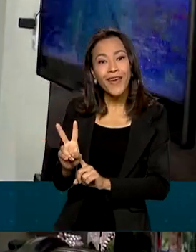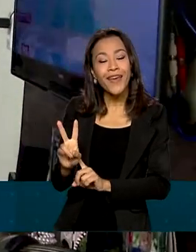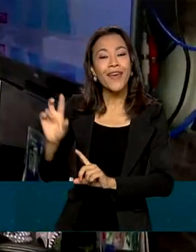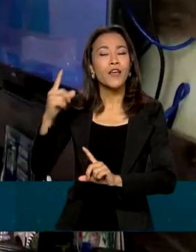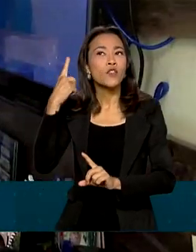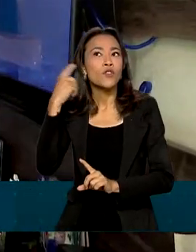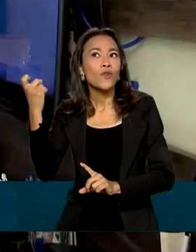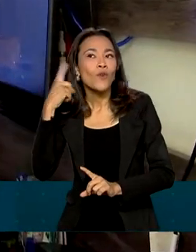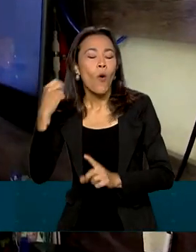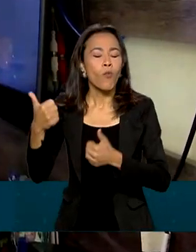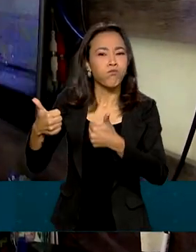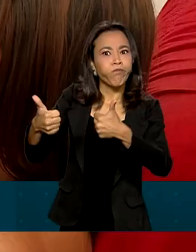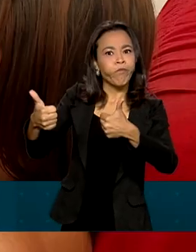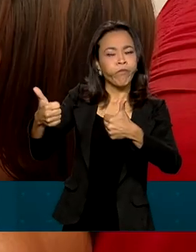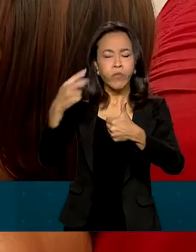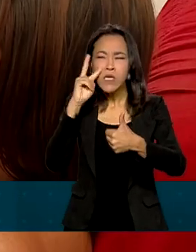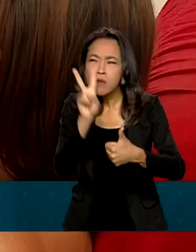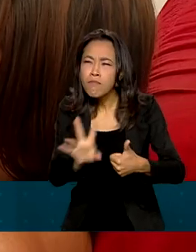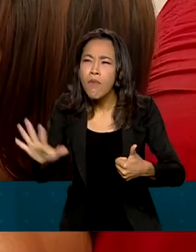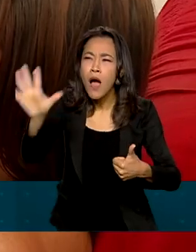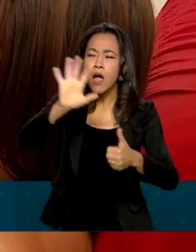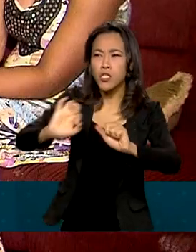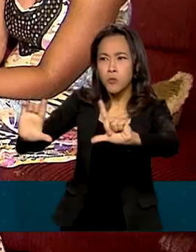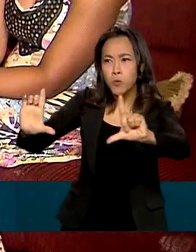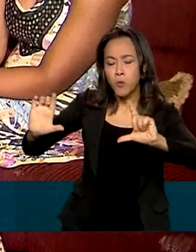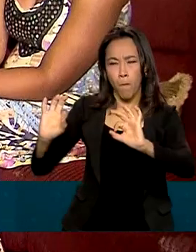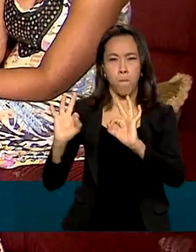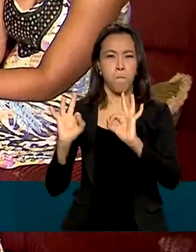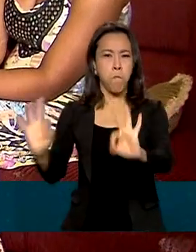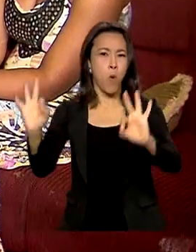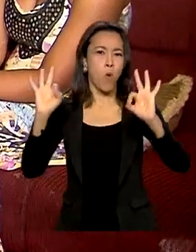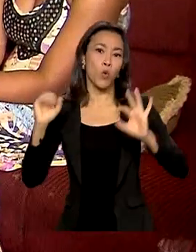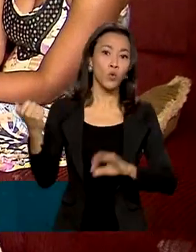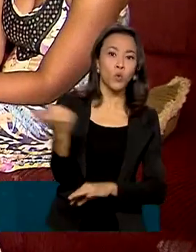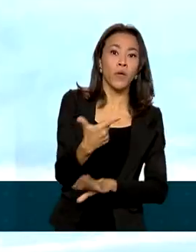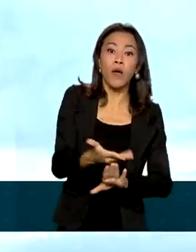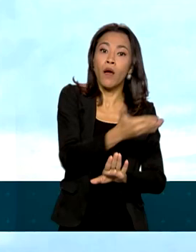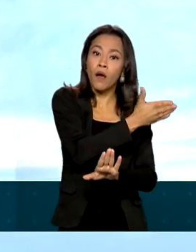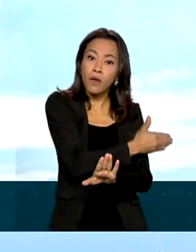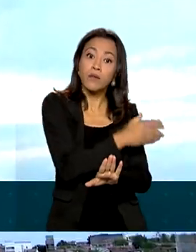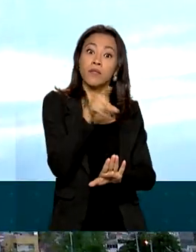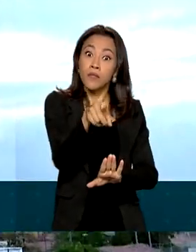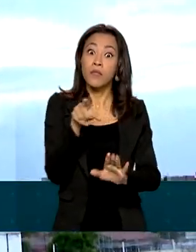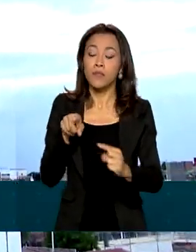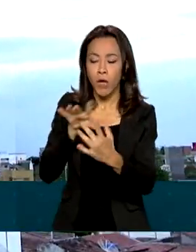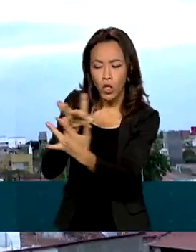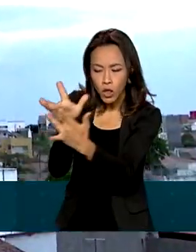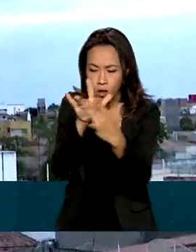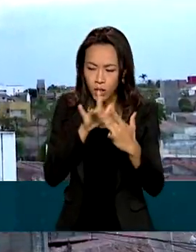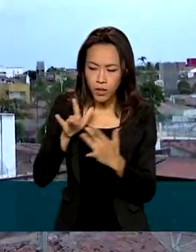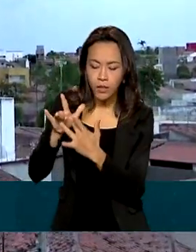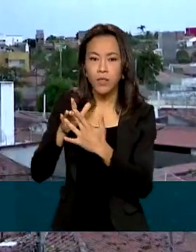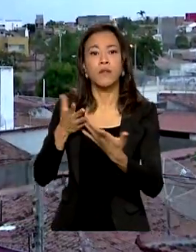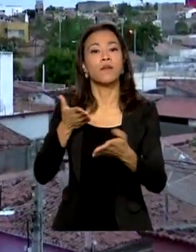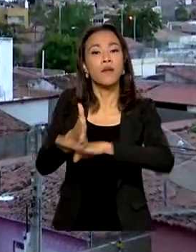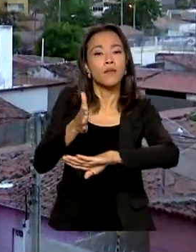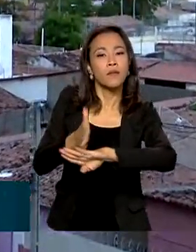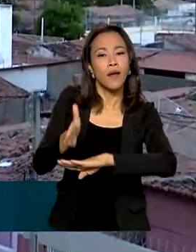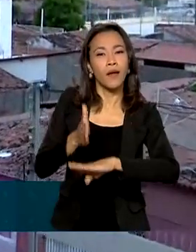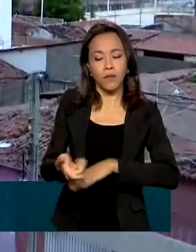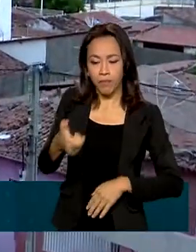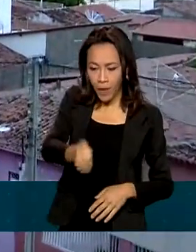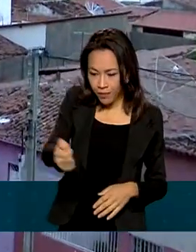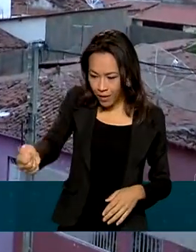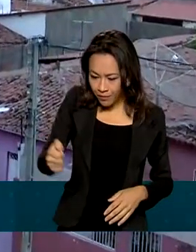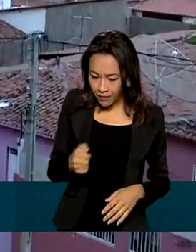som e imagem muito superior à da TV analógica, além de permitir a interatividade e mais canais de acesso. Mas no